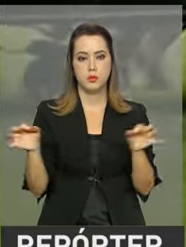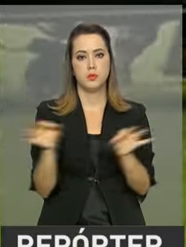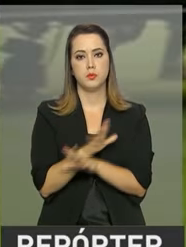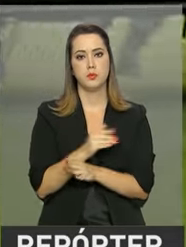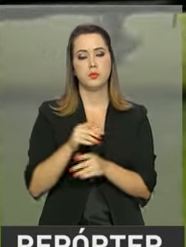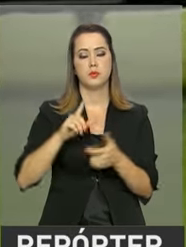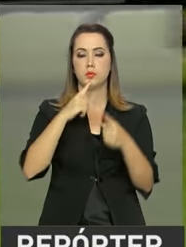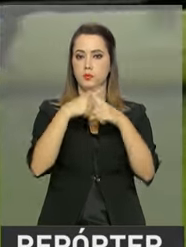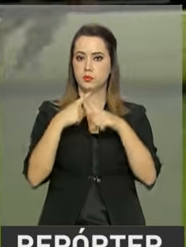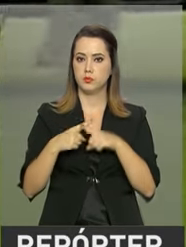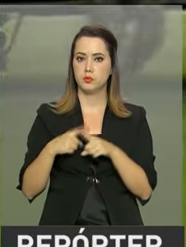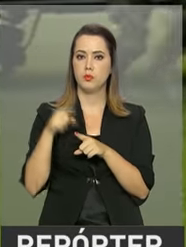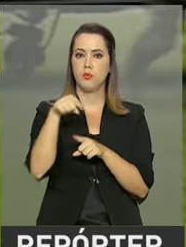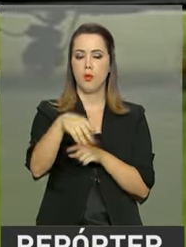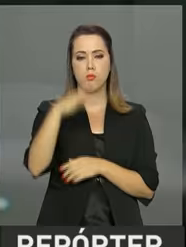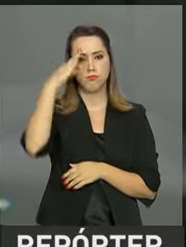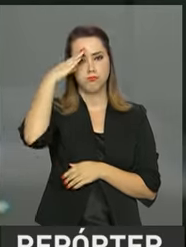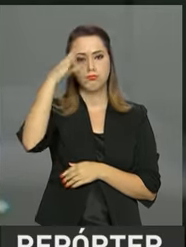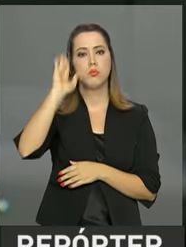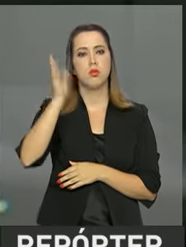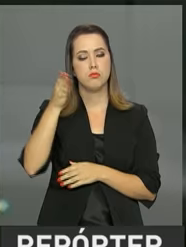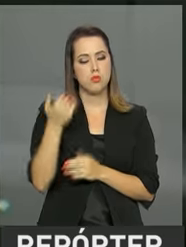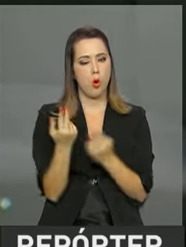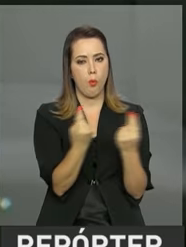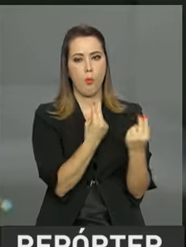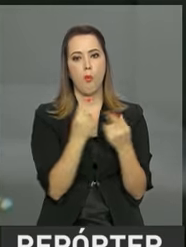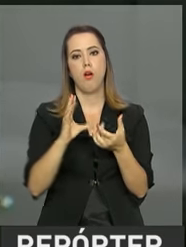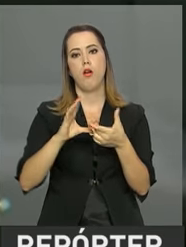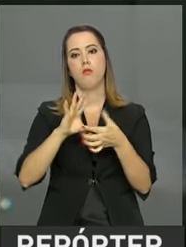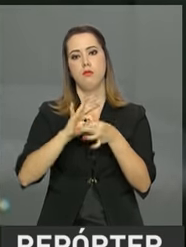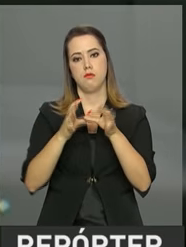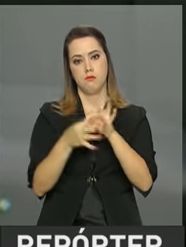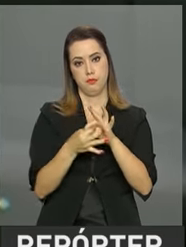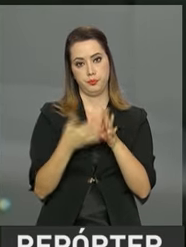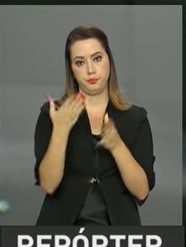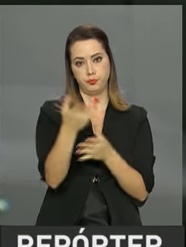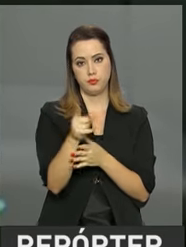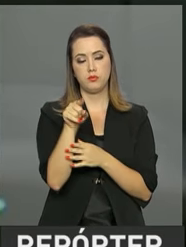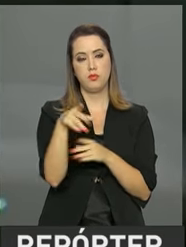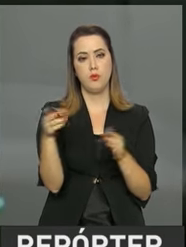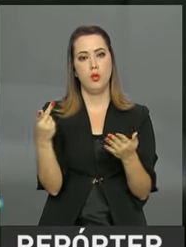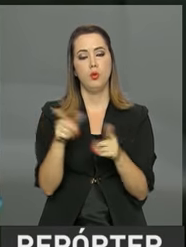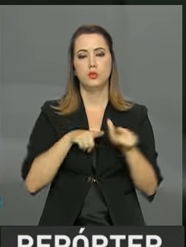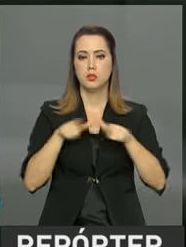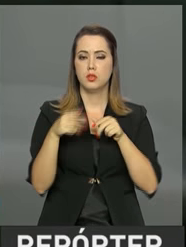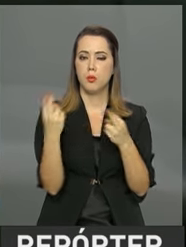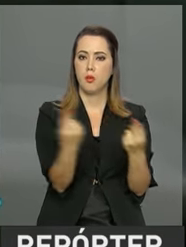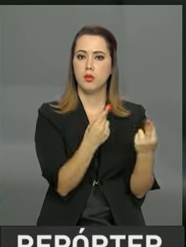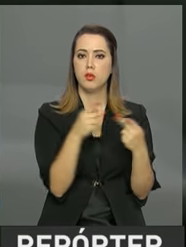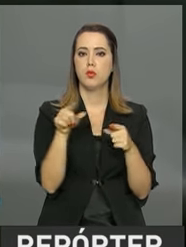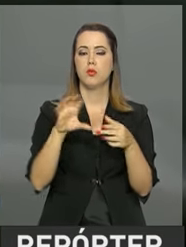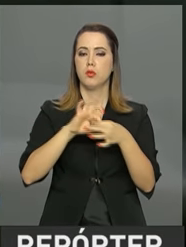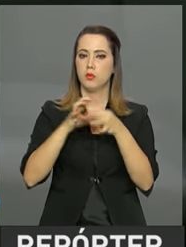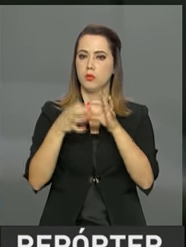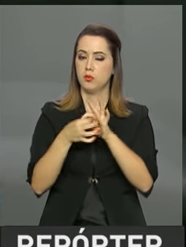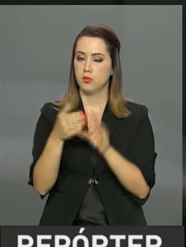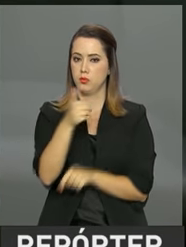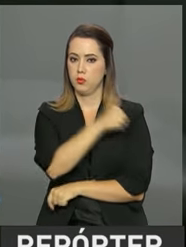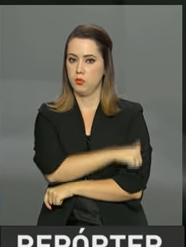o efetivo empregado será o mesmo já utilizado nas Olimpíadas. A atuação também será semelhante à dos Jogos